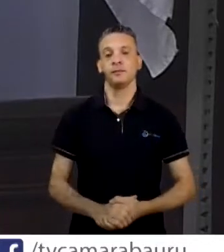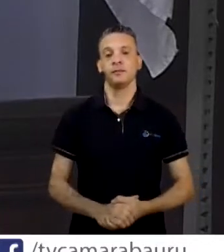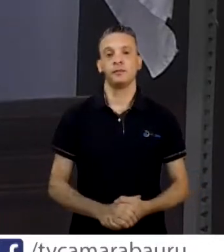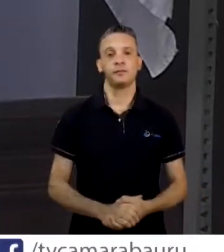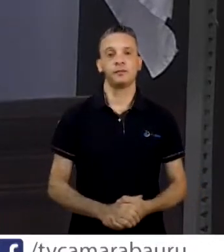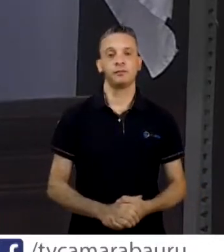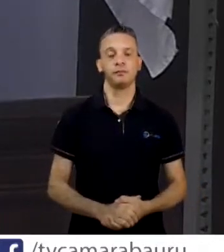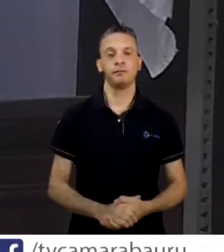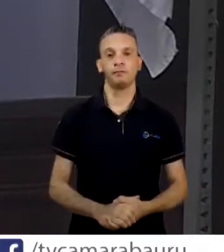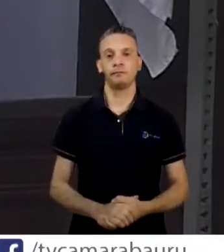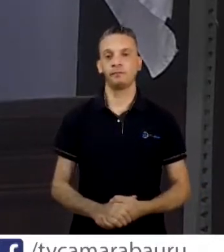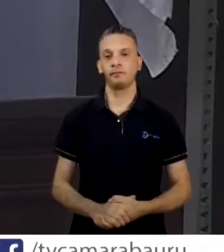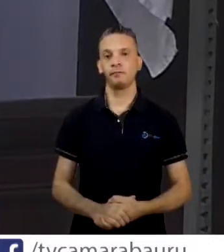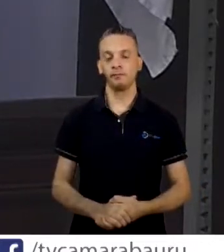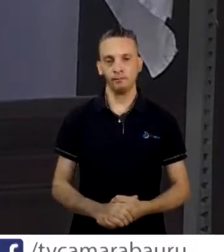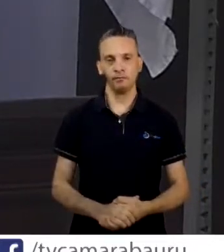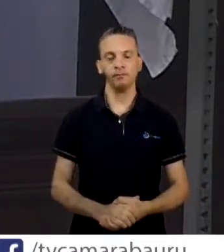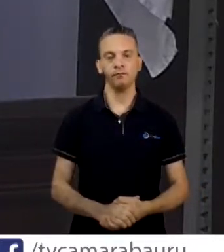Excelência, já